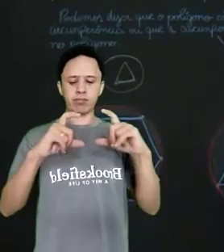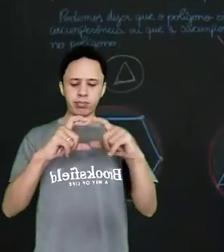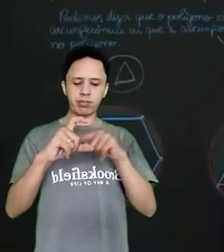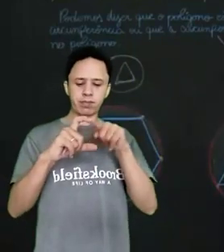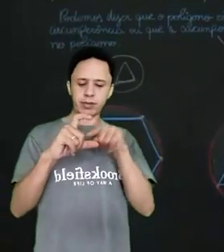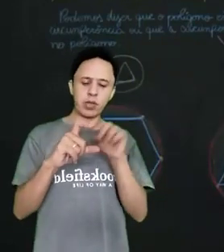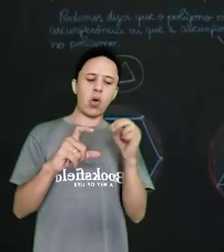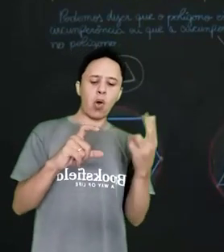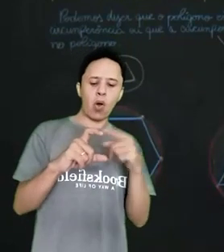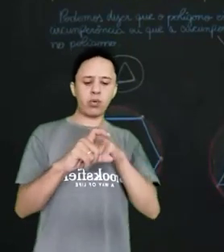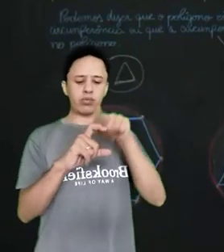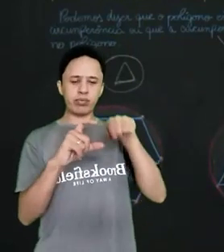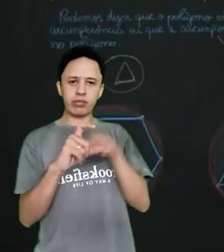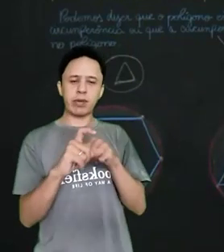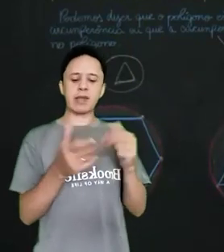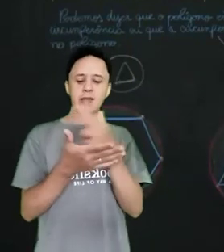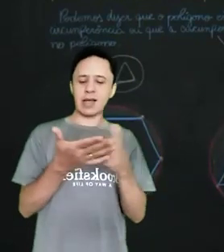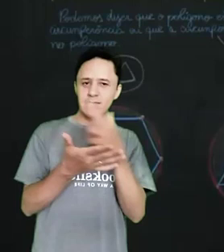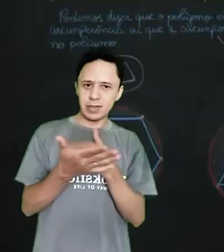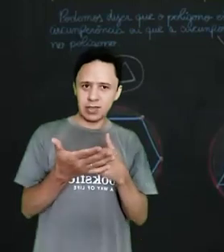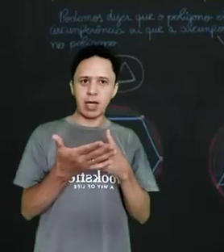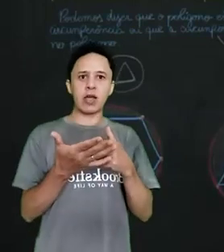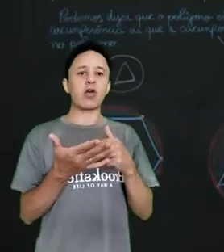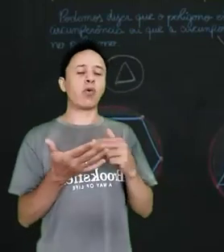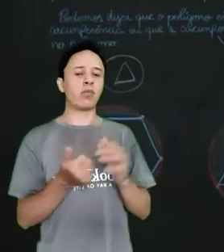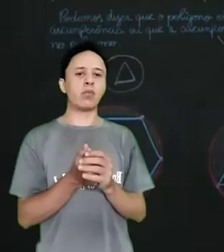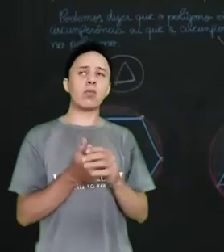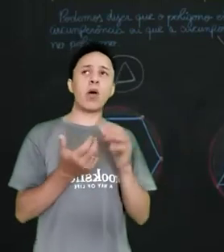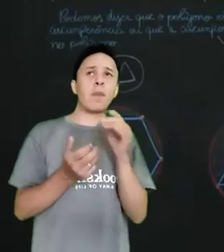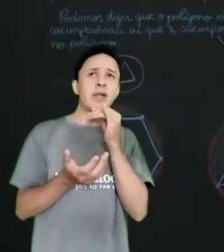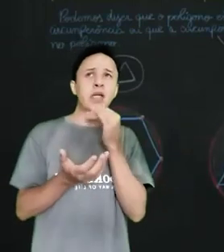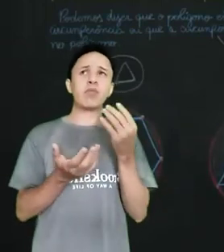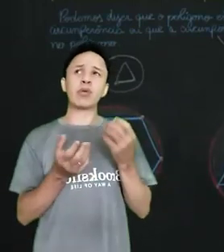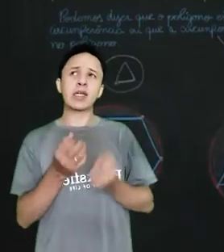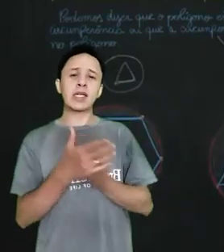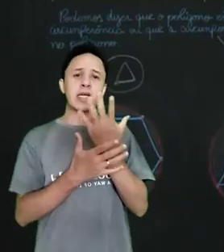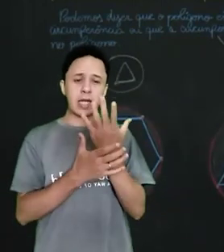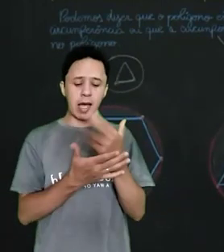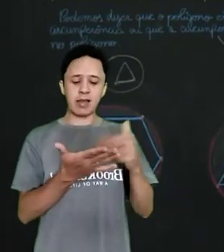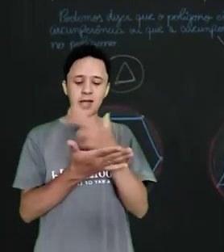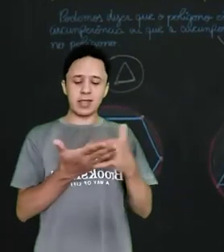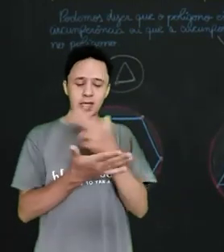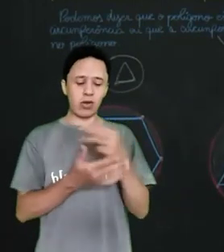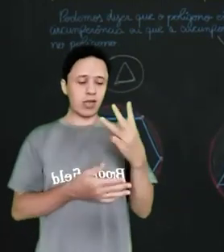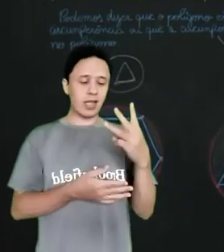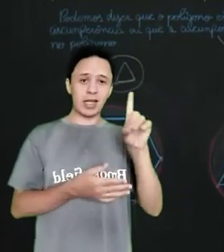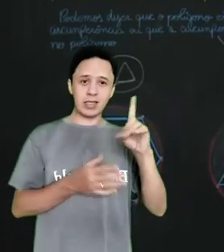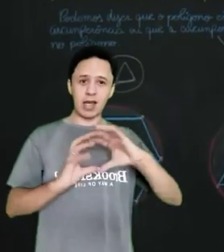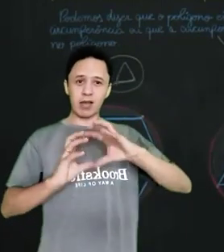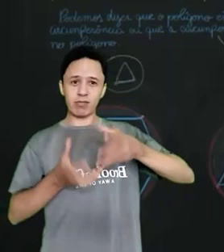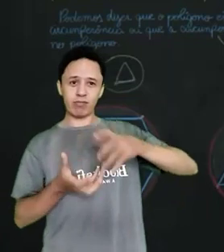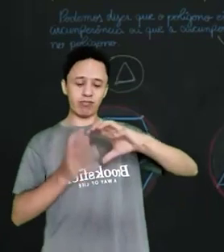repente, é no desenho geométrico ou até mesmo você criar desenhos em 3D. Por quê? Porque essa